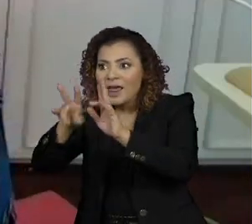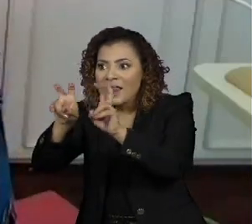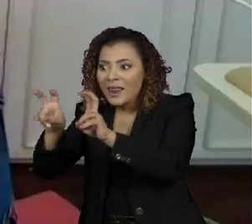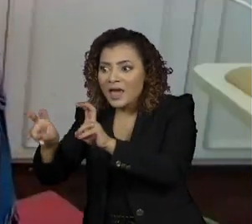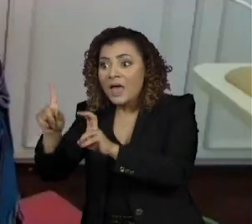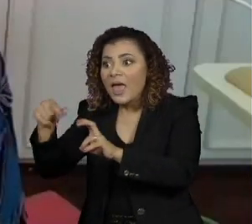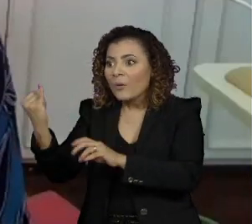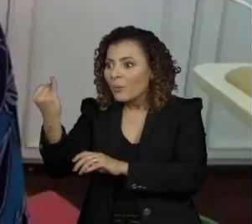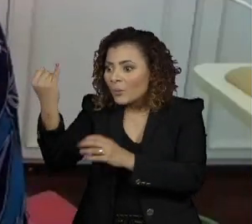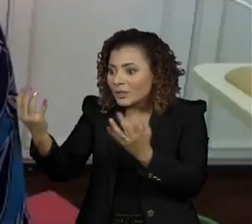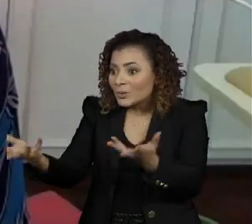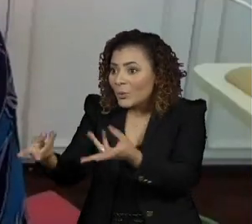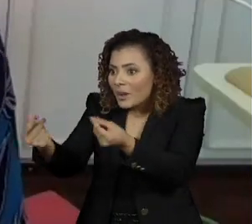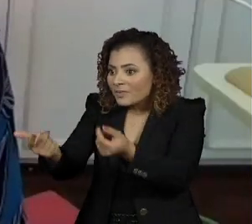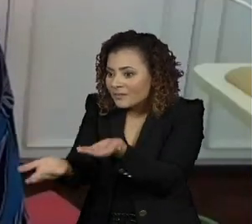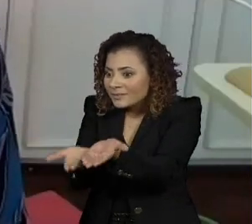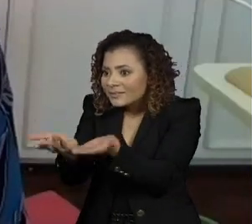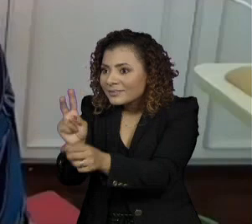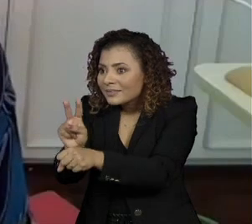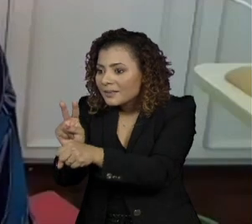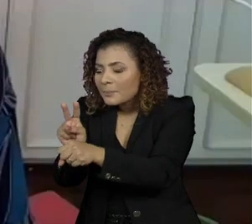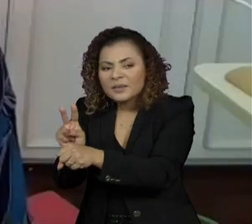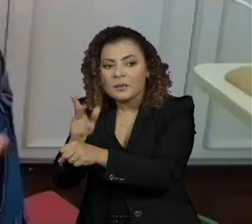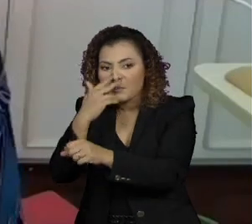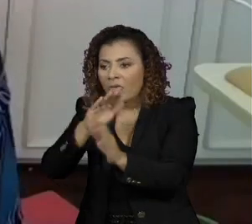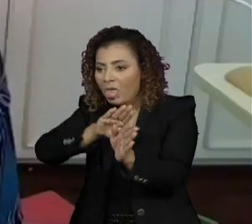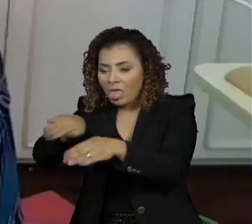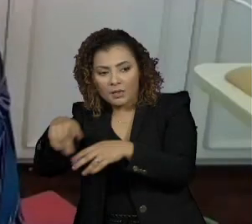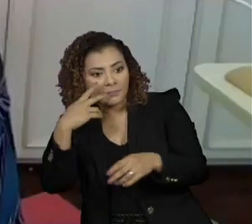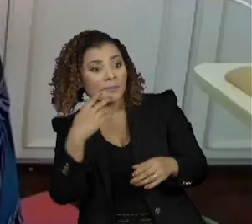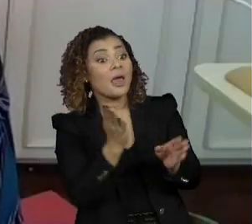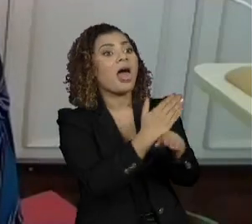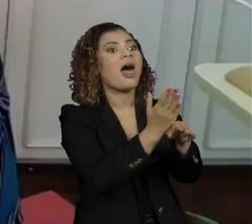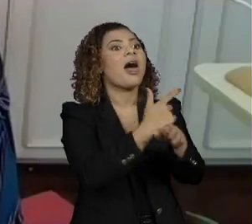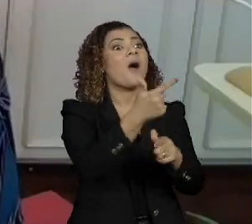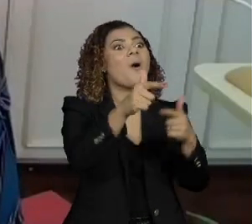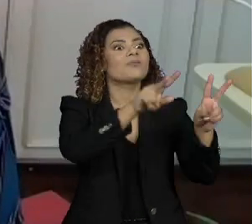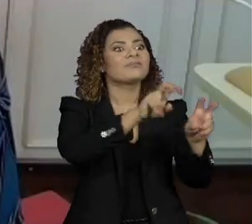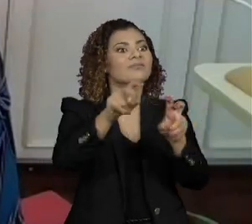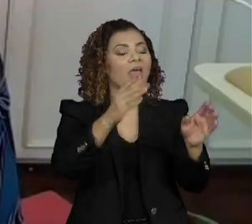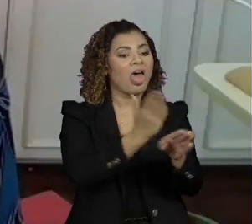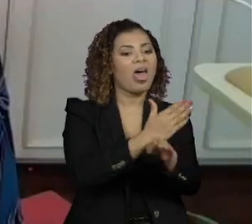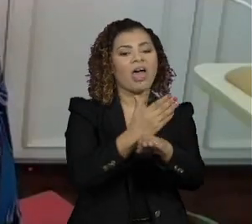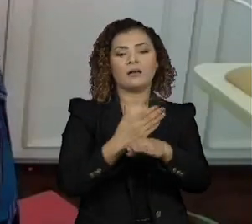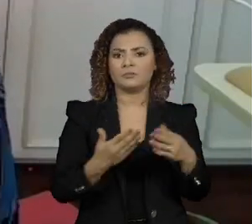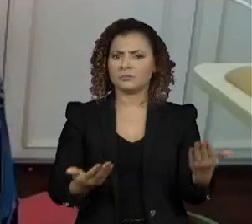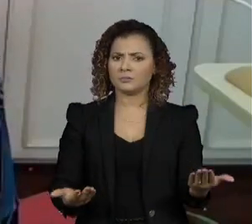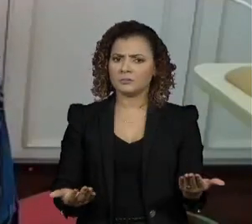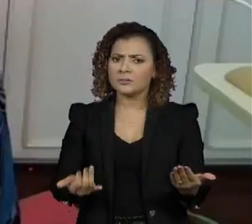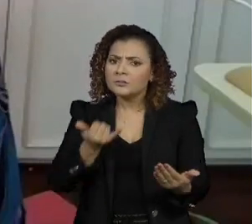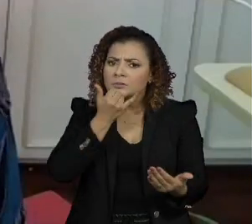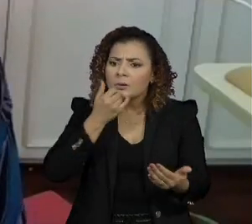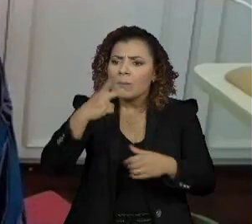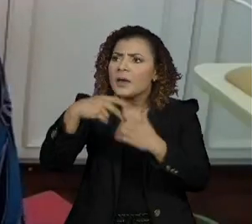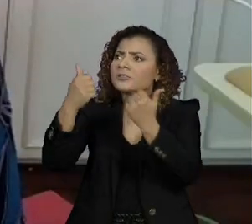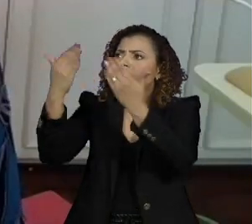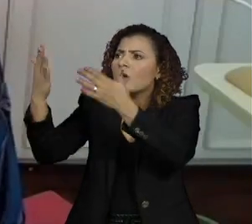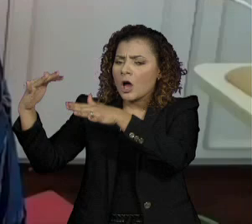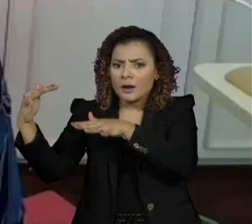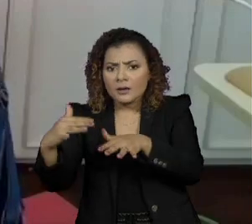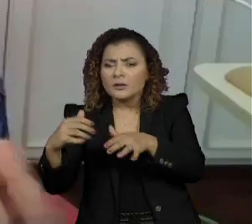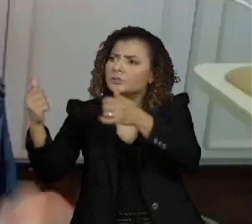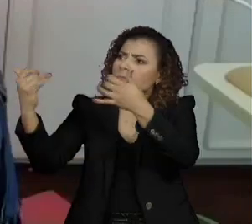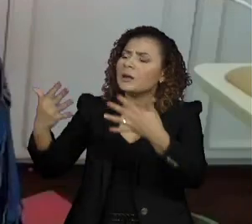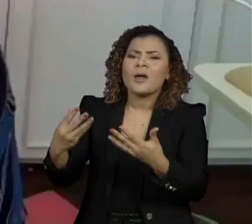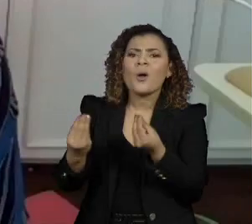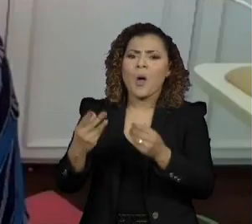que são eficazes. Então, é algo muito difícil até de explicar para os nossos colegas estrangeiros como é que um país aposta